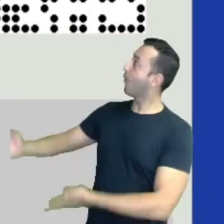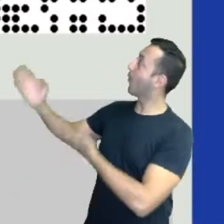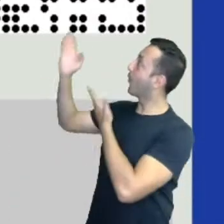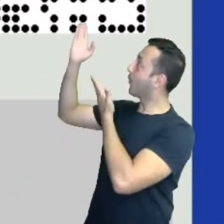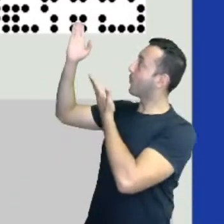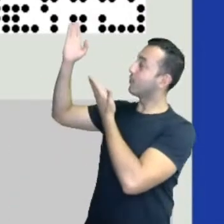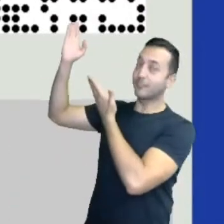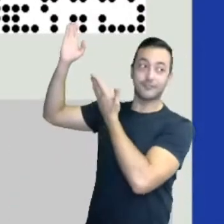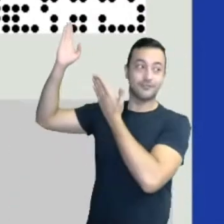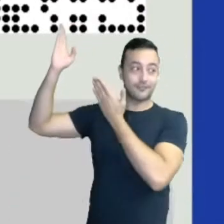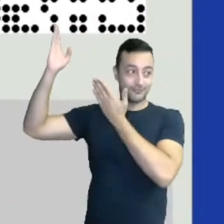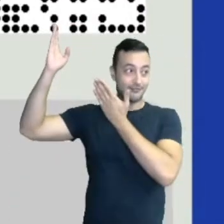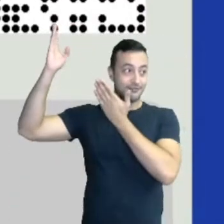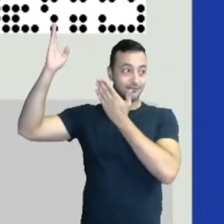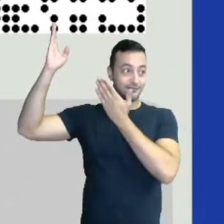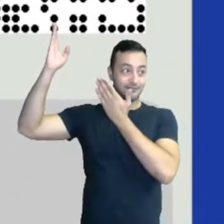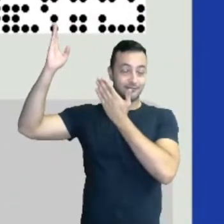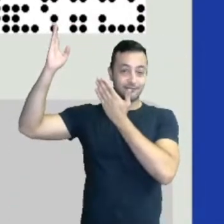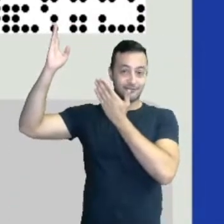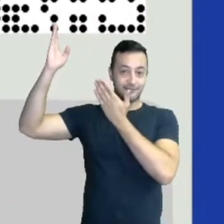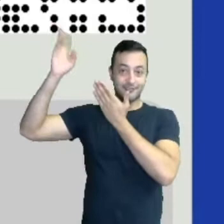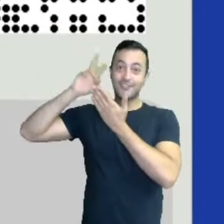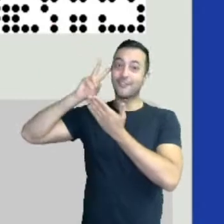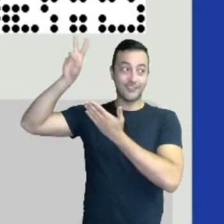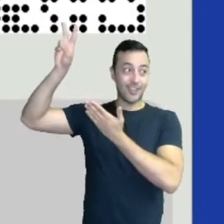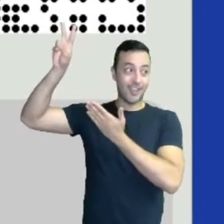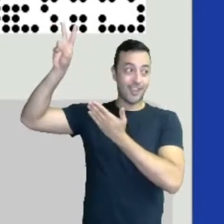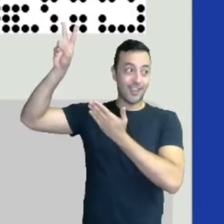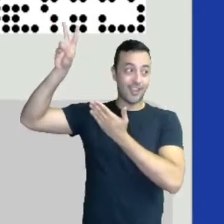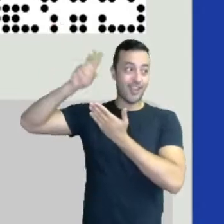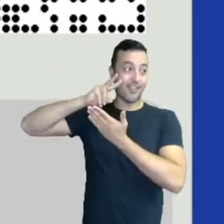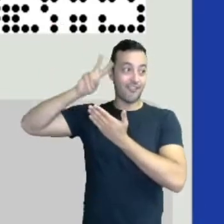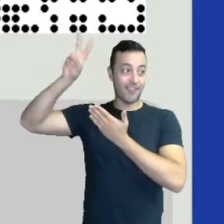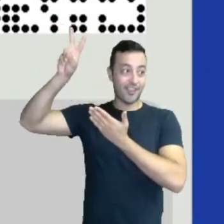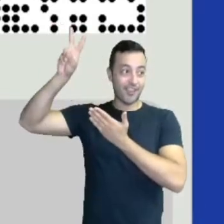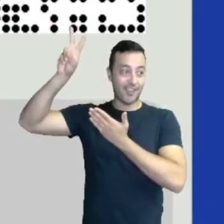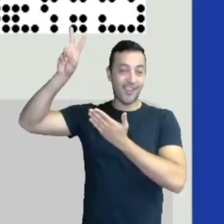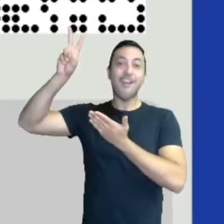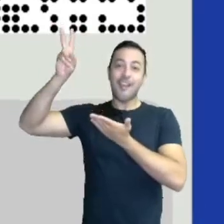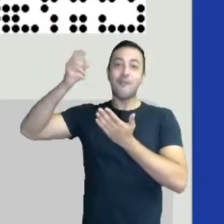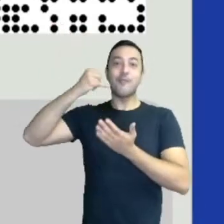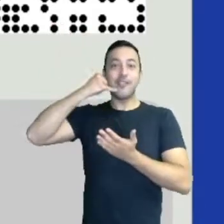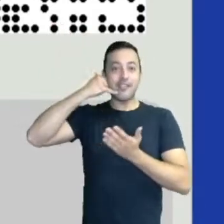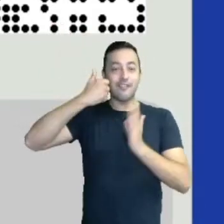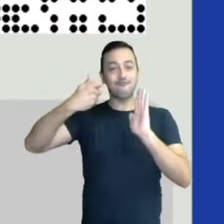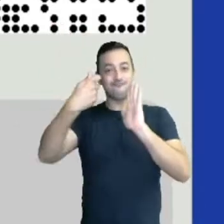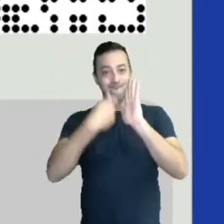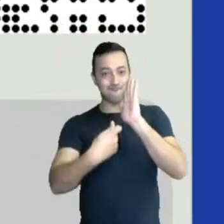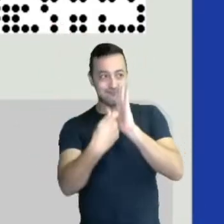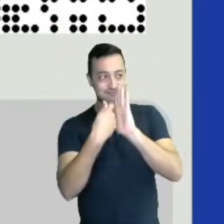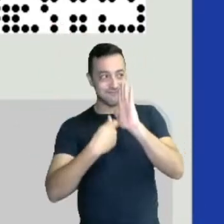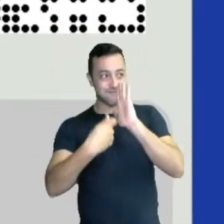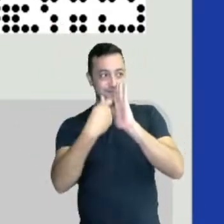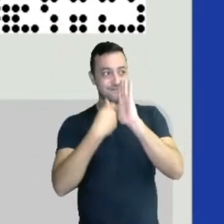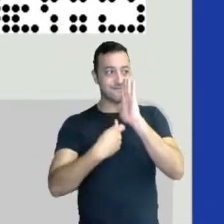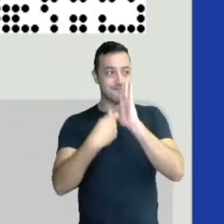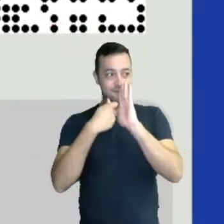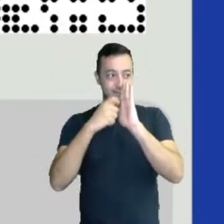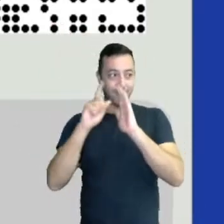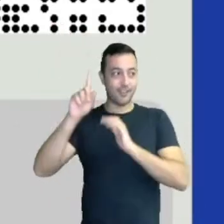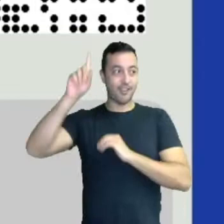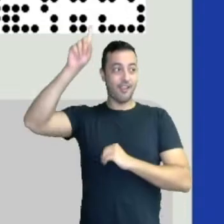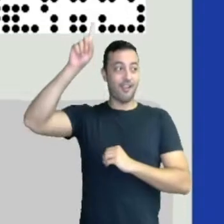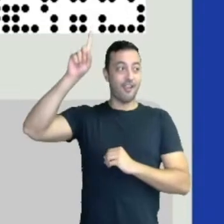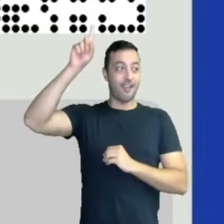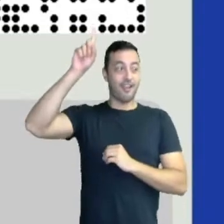imagenzinha aqui, ó. Tá vendo? Isso. Você coloca sua câmera do seu celular lá, certo? Ele vai botar um linkzinho